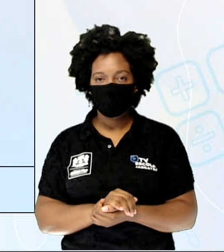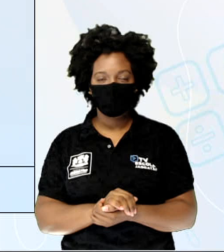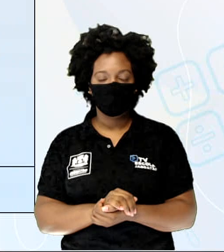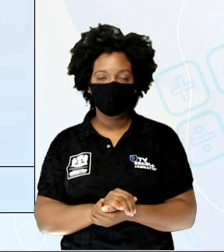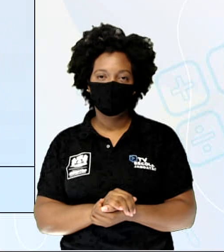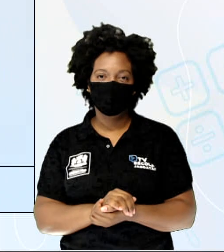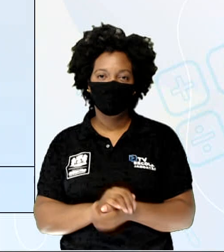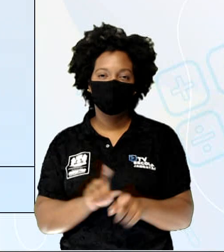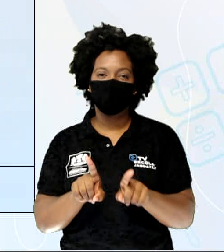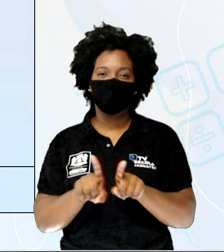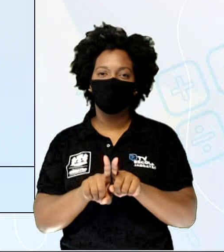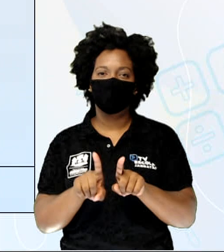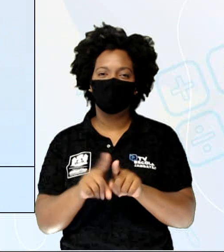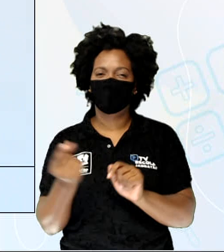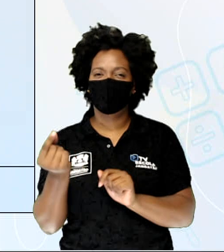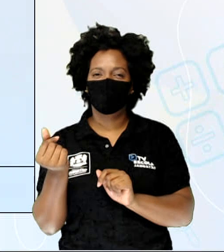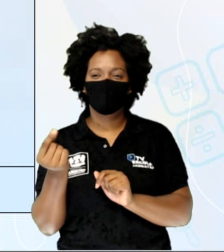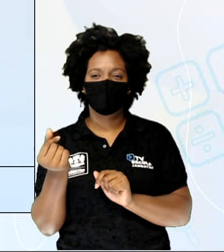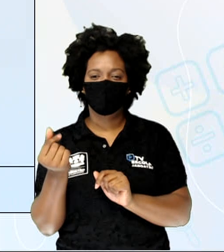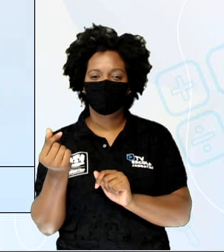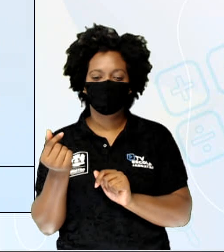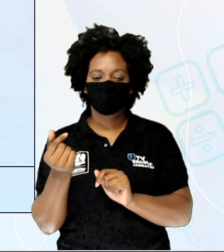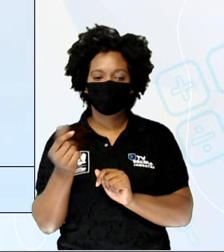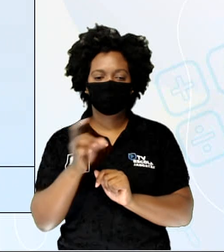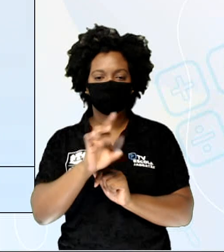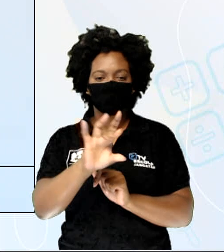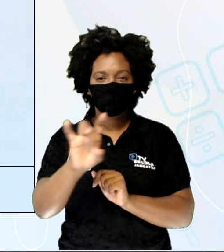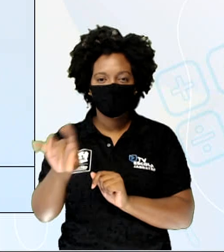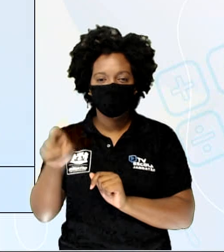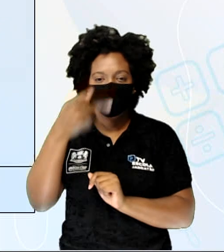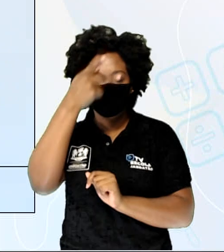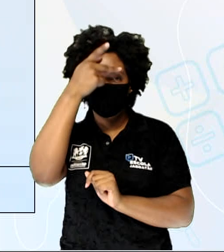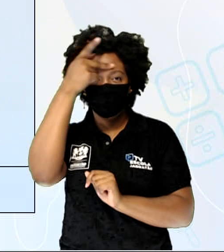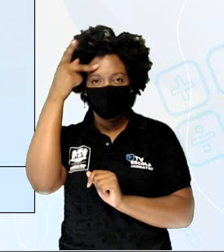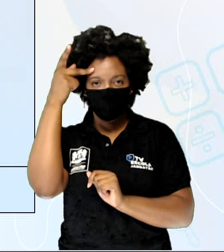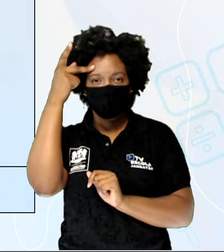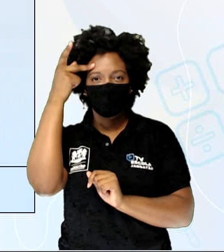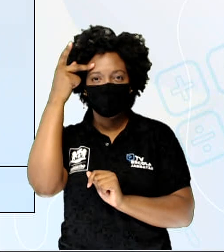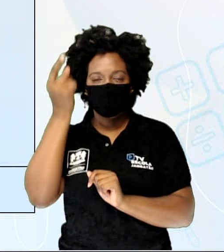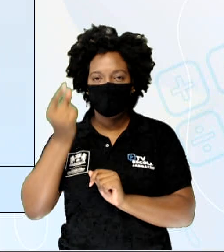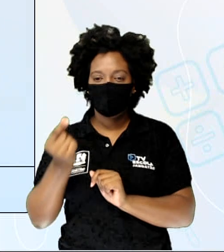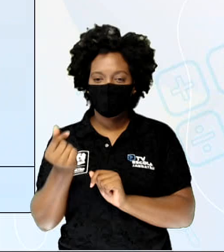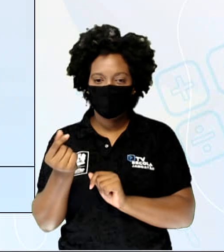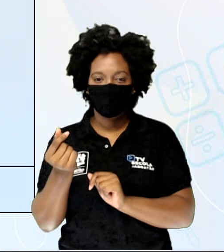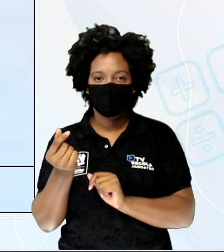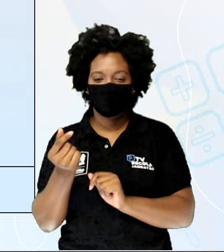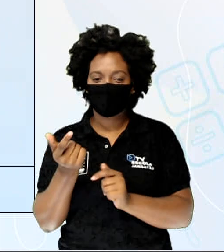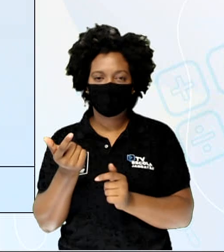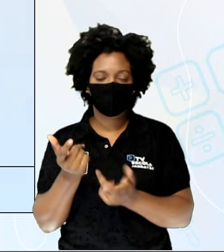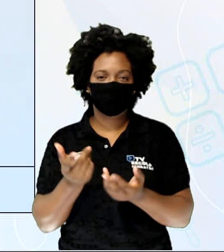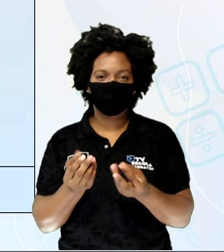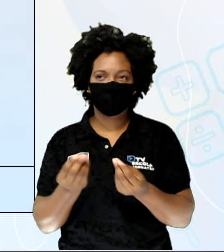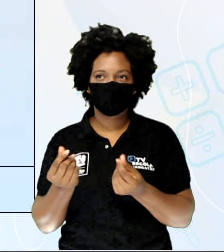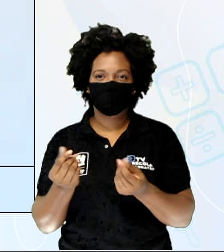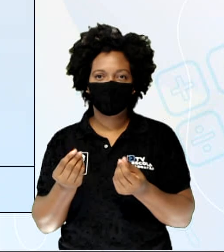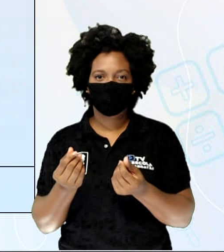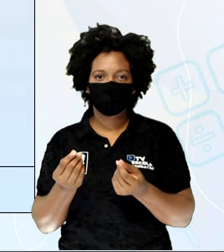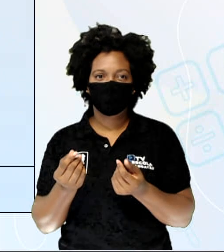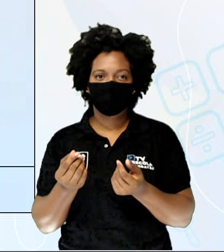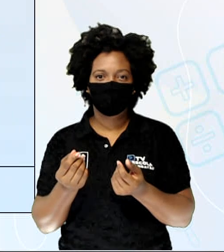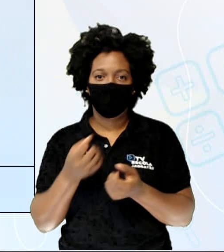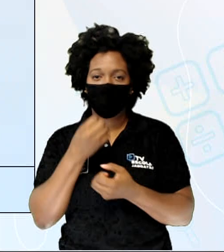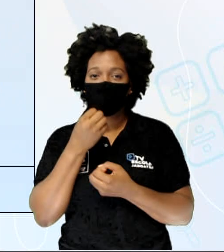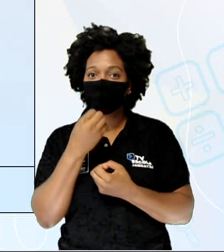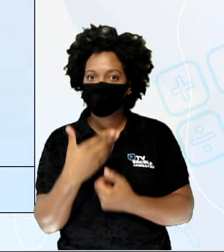seja, a renda, a condição de cada indivíduo no país remunera a todos numa situação muito